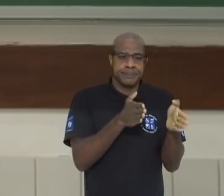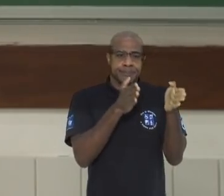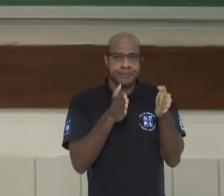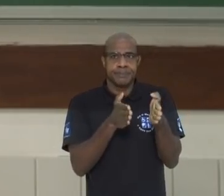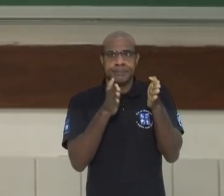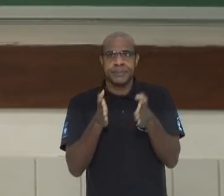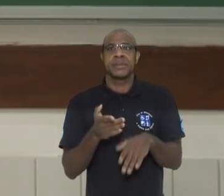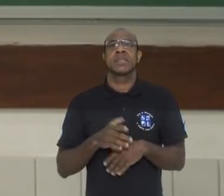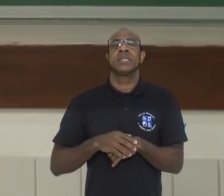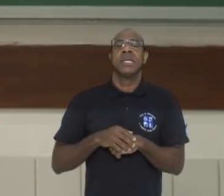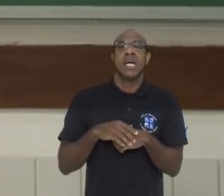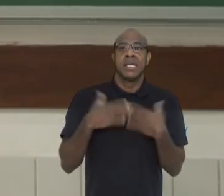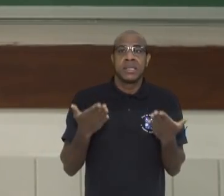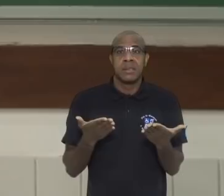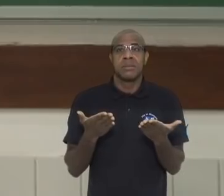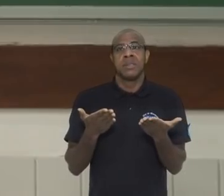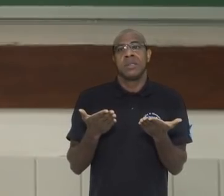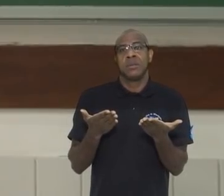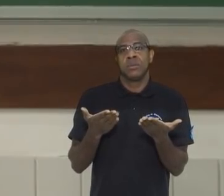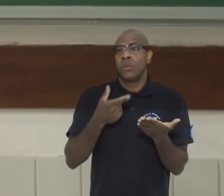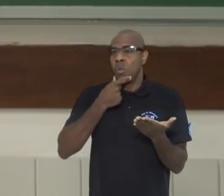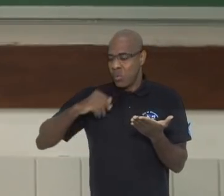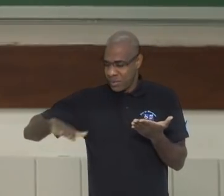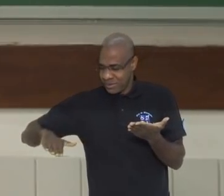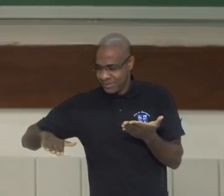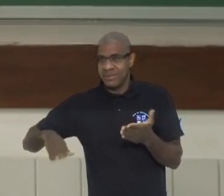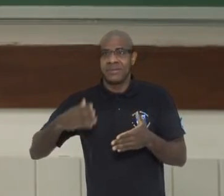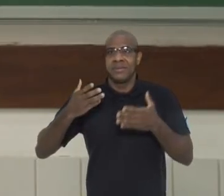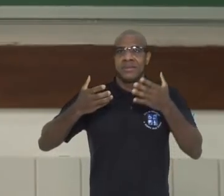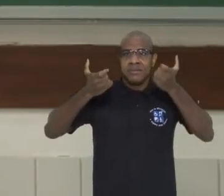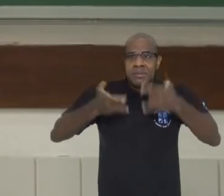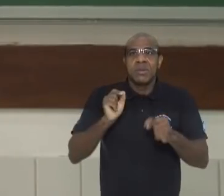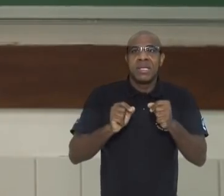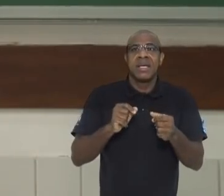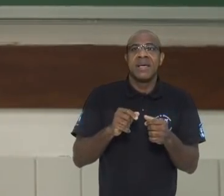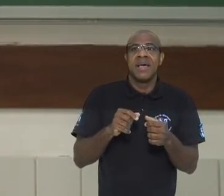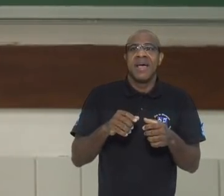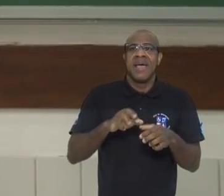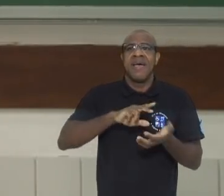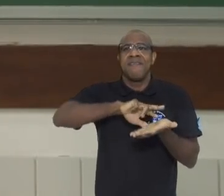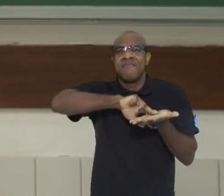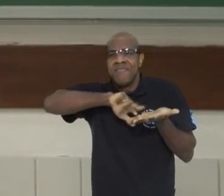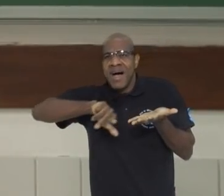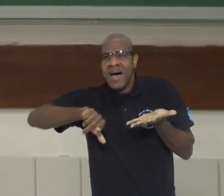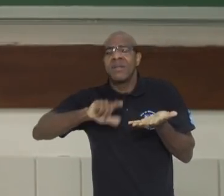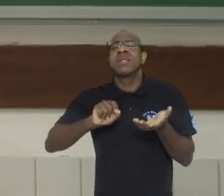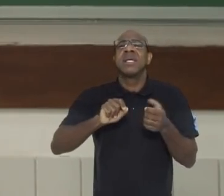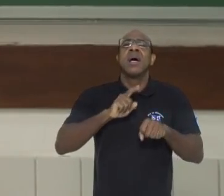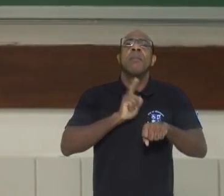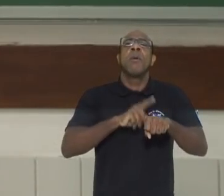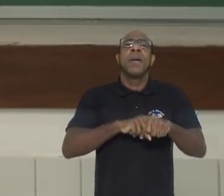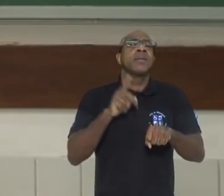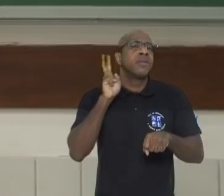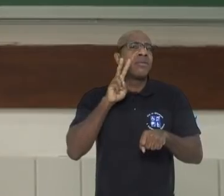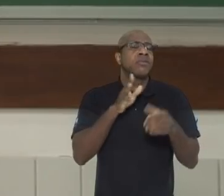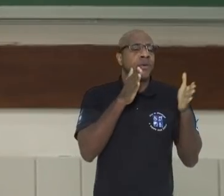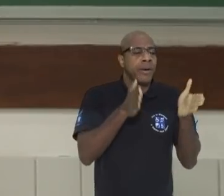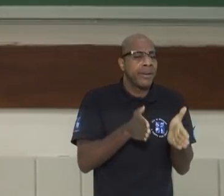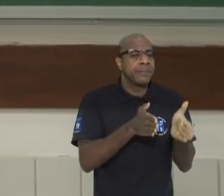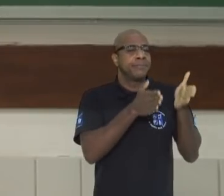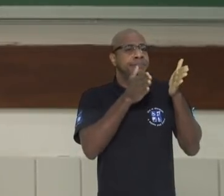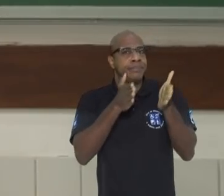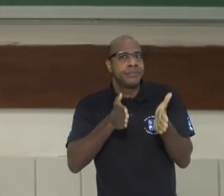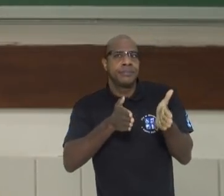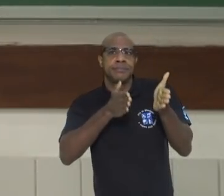O Pequeno Príncipe vai contando vários momentos, né, da sua história. Então, observe. Então,